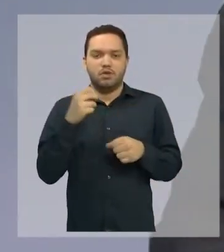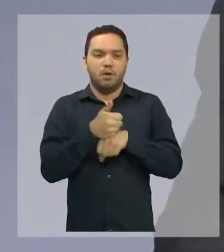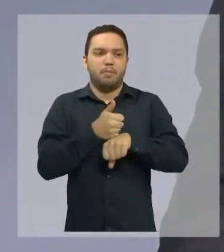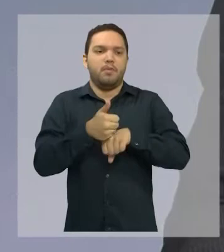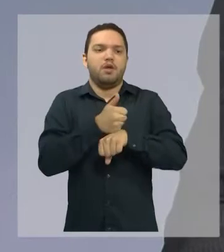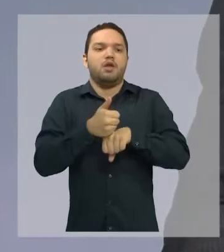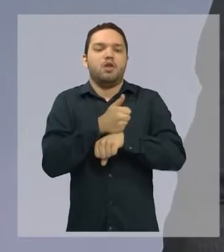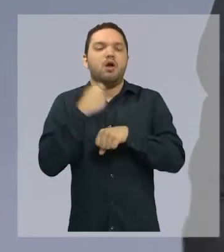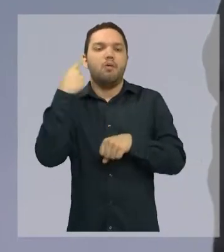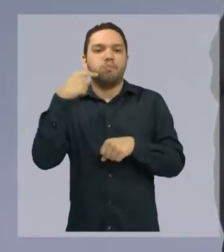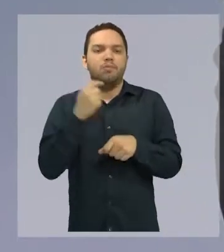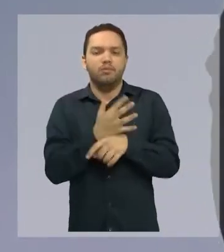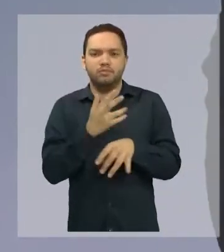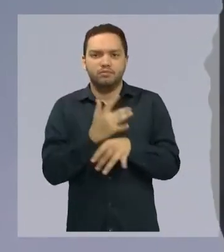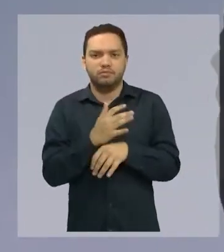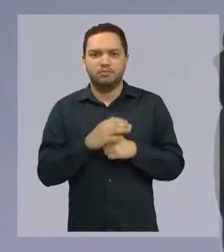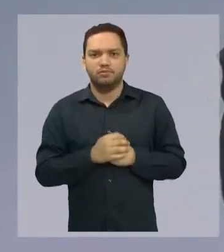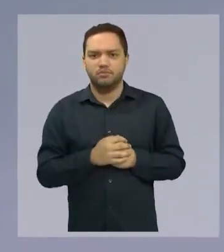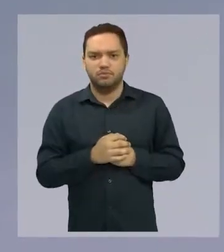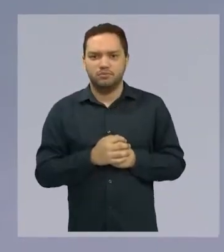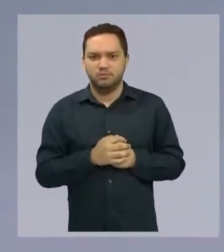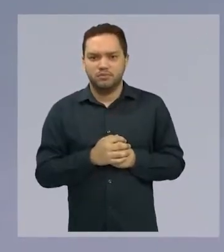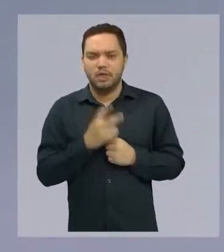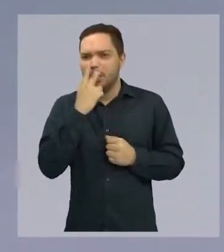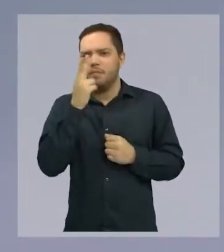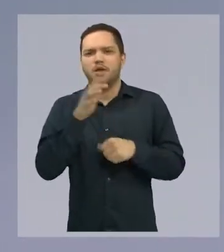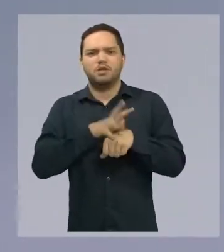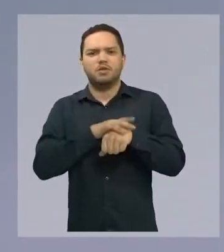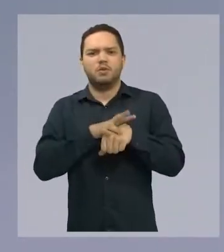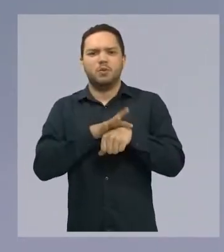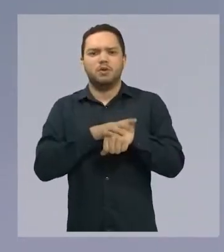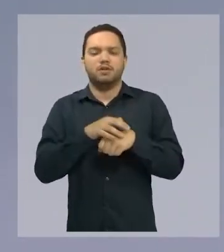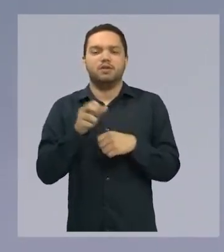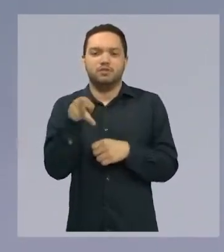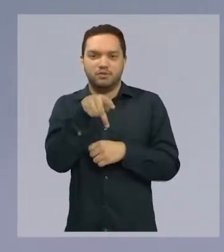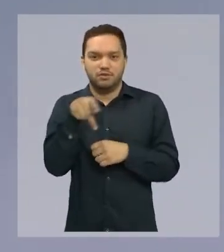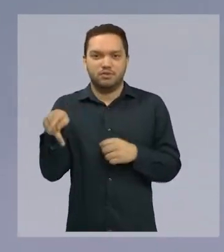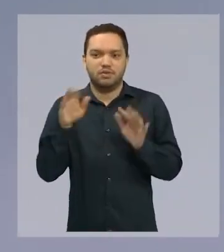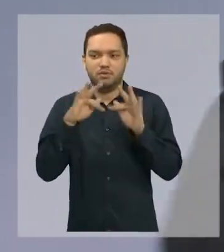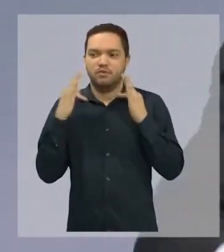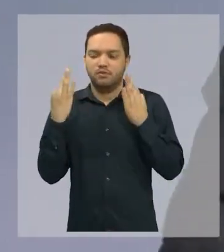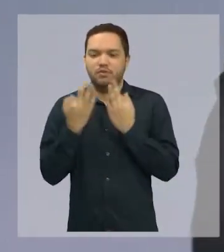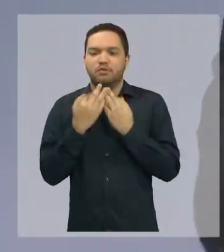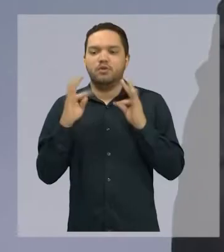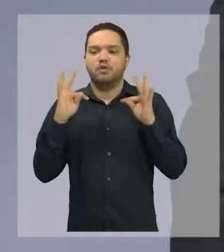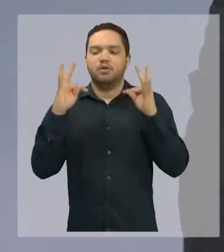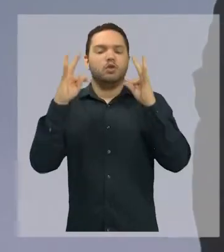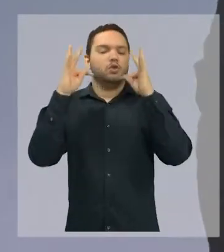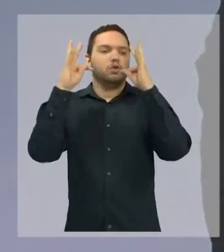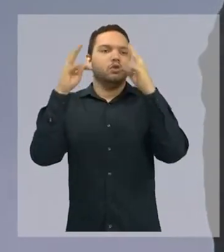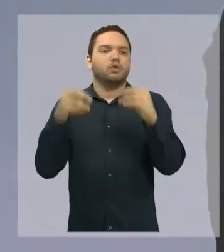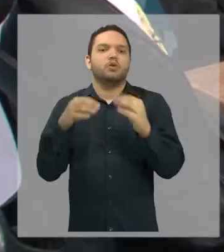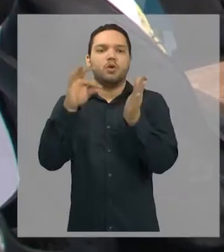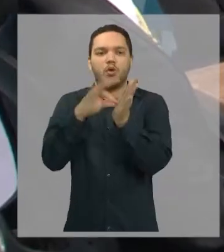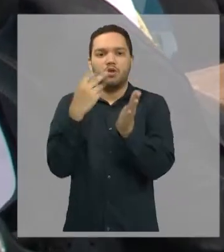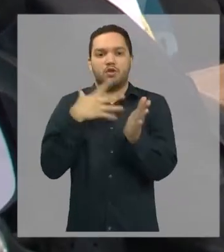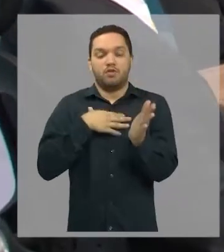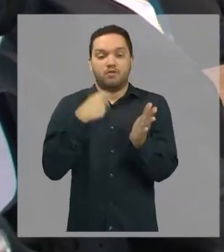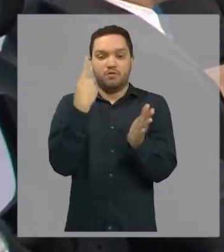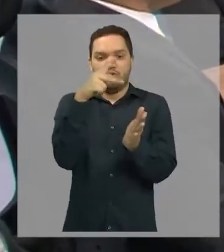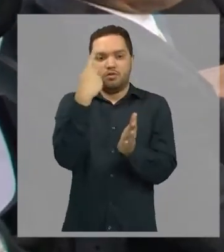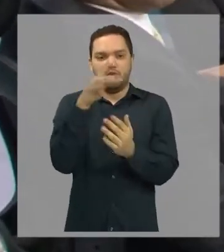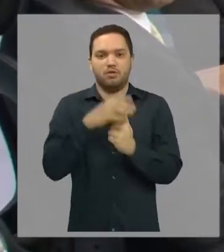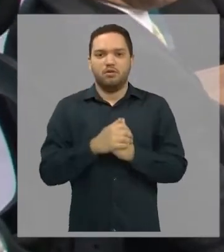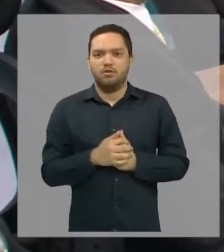advogado da cidade. Isso é uma patologia. O camarada virou presidente do tribunal, aí o parente já, todo mundo vai lá contratar o filho do